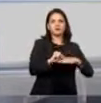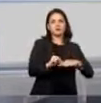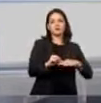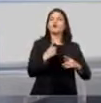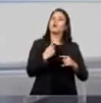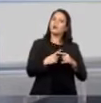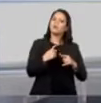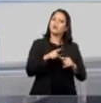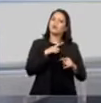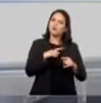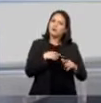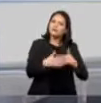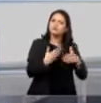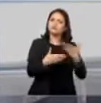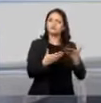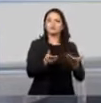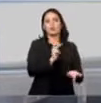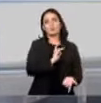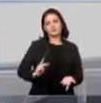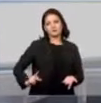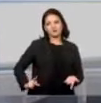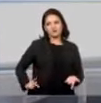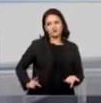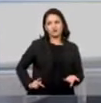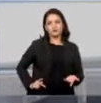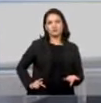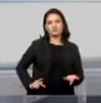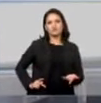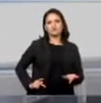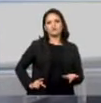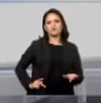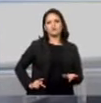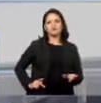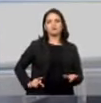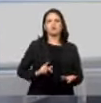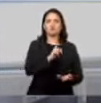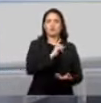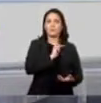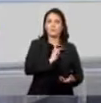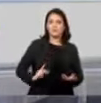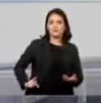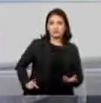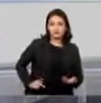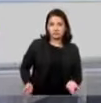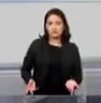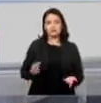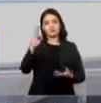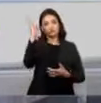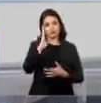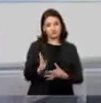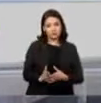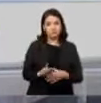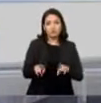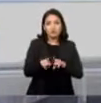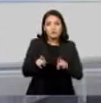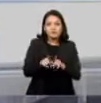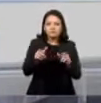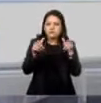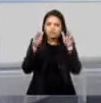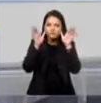lógicas, a presidência da República tem mais capacidade do que os ministérios, tem mais orçamento, inclusive, que os ministérios, para poder fazer com que as políticas públicas